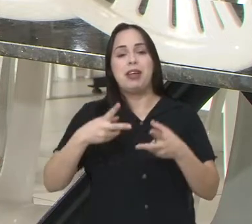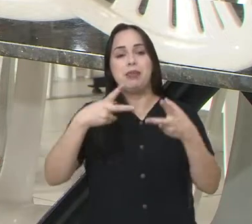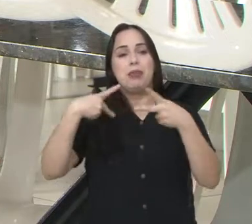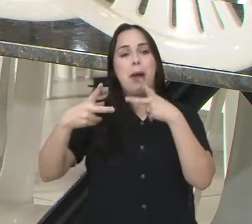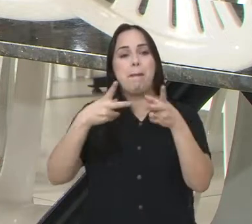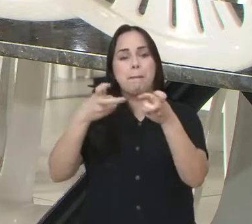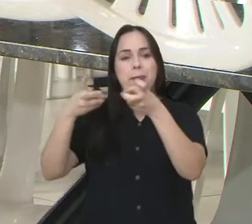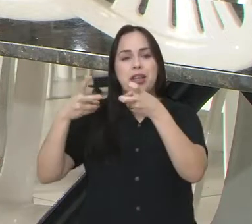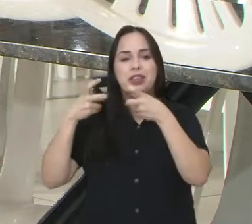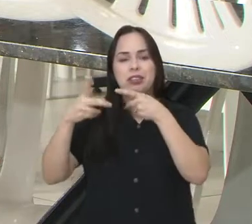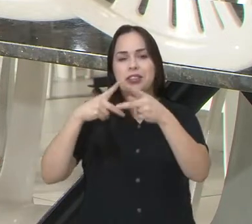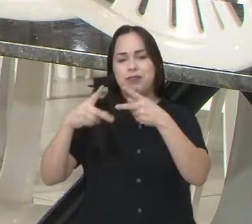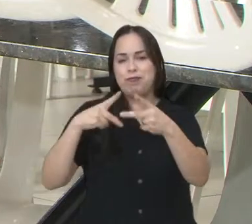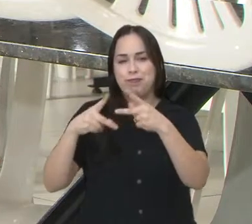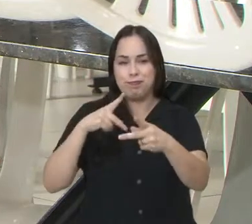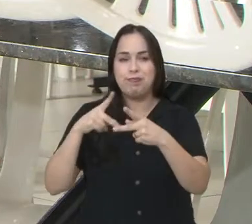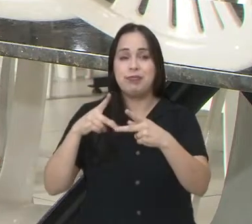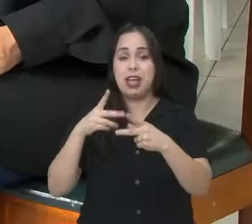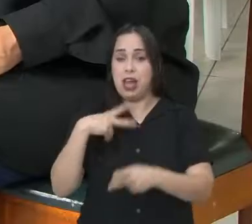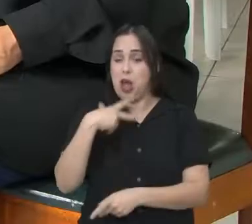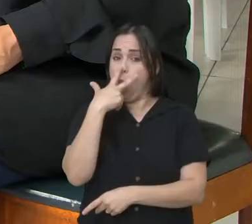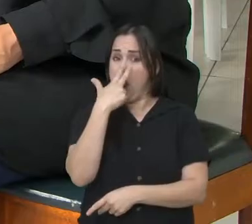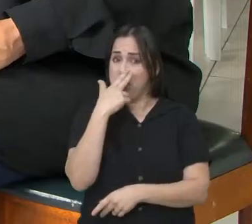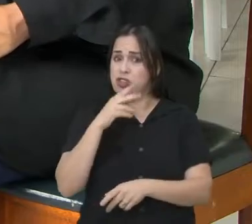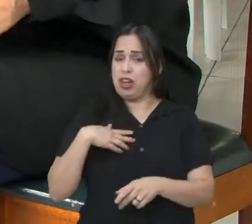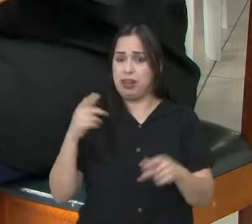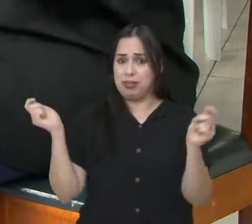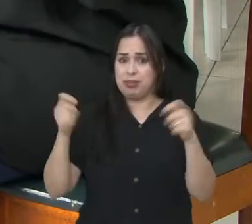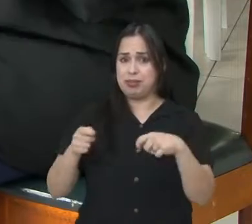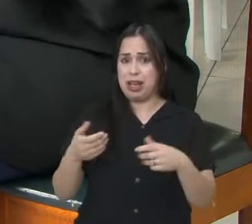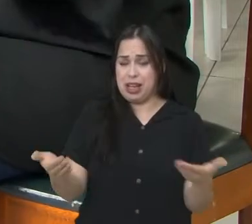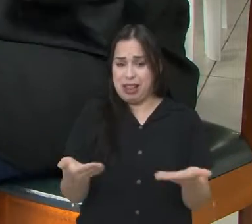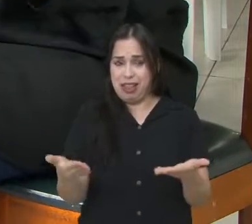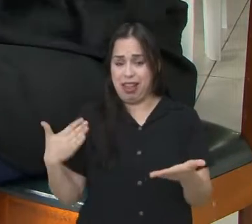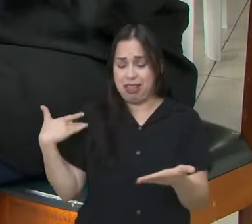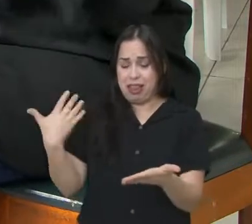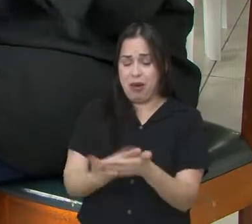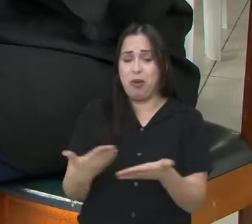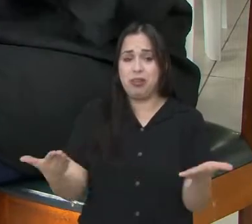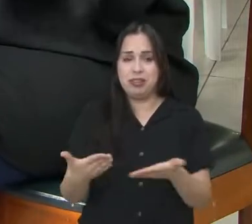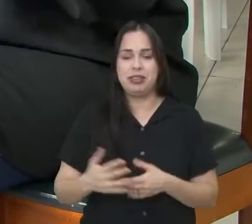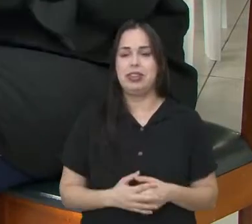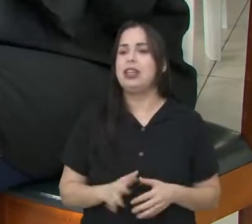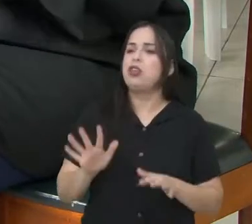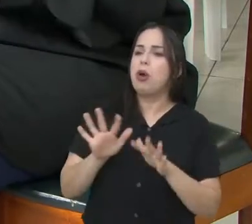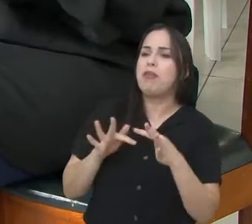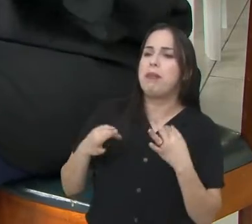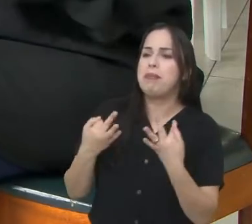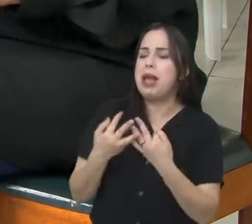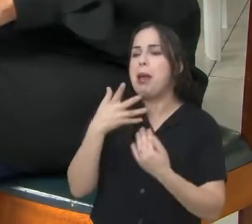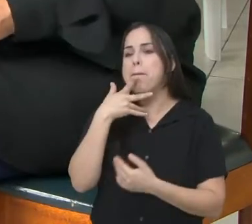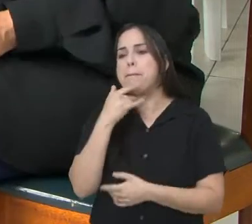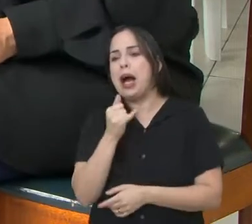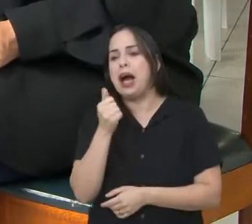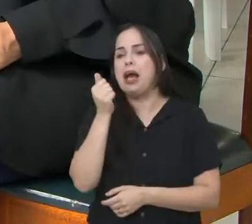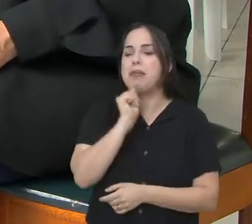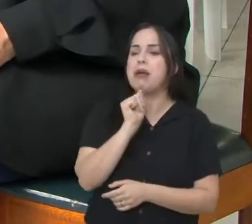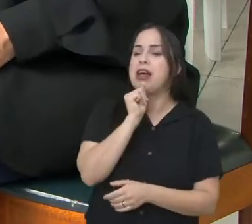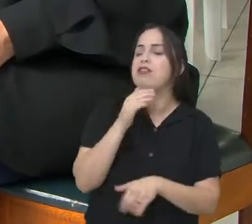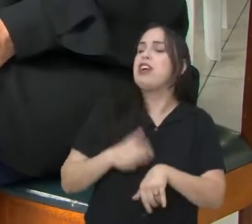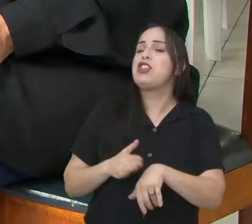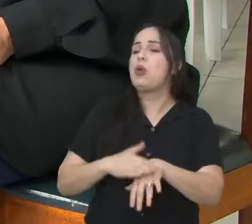cidade empreendedora, como eu acho que é até hoje. Com certeza. E sua família, ela veio junto, seu pai, sua mãe, o que eles